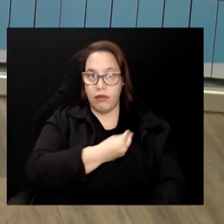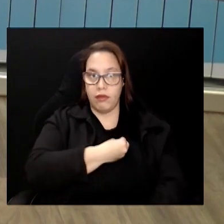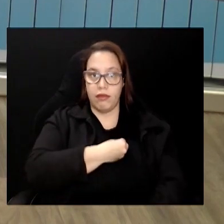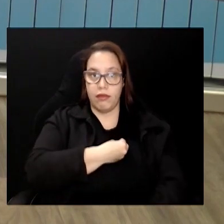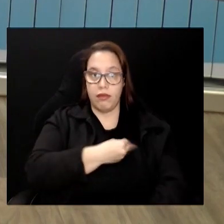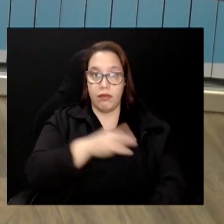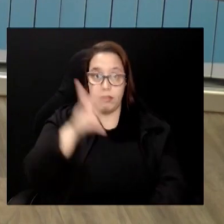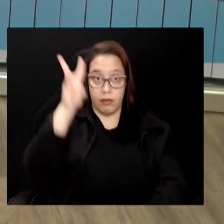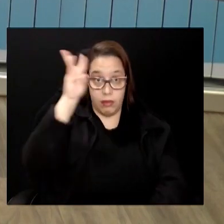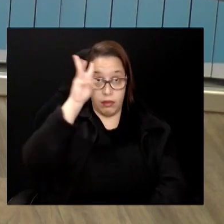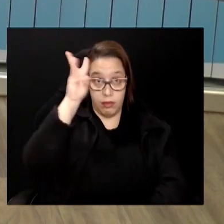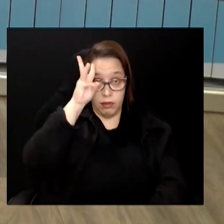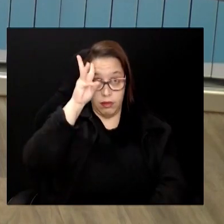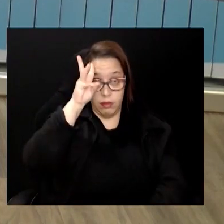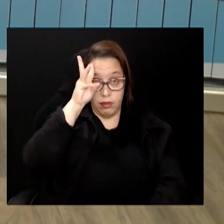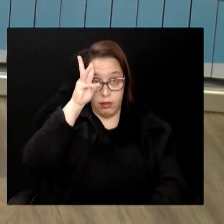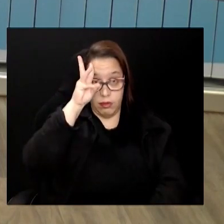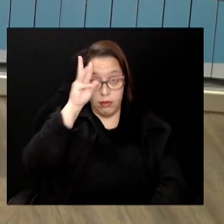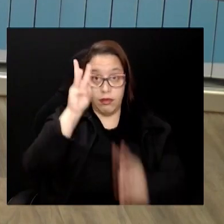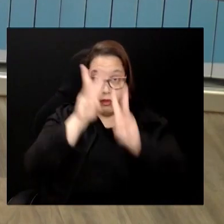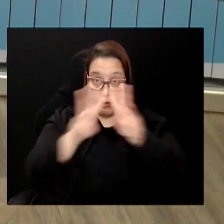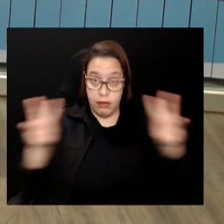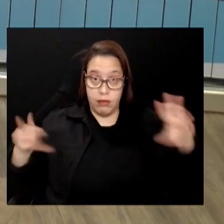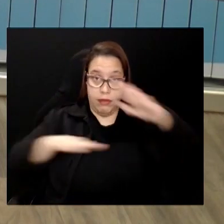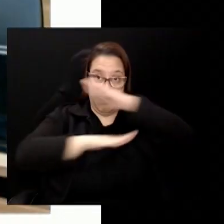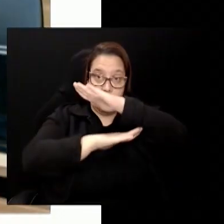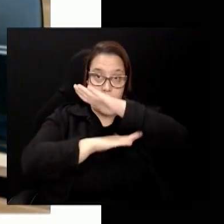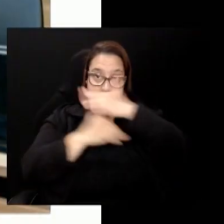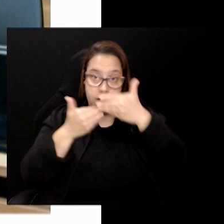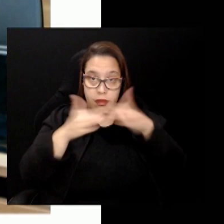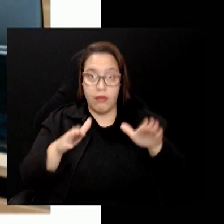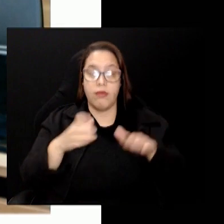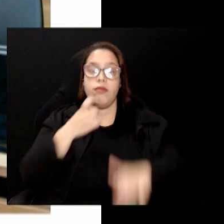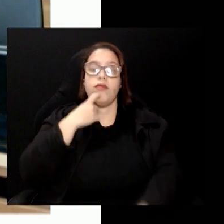terça-feira. Site da Câmara aberto, olha só, é o